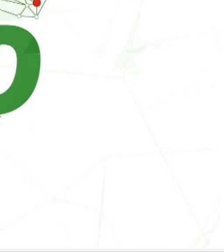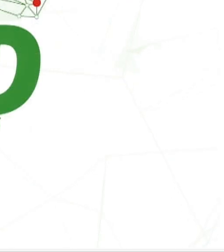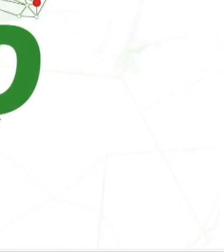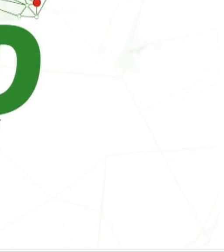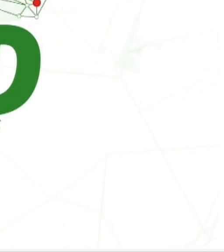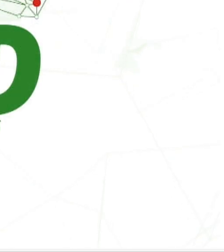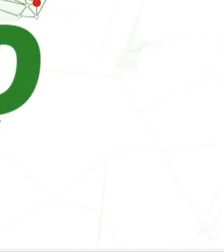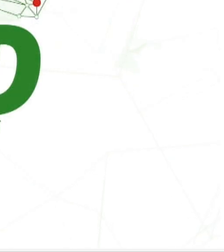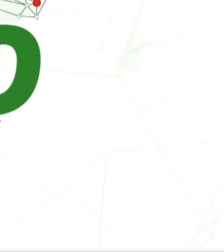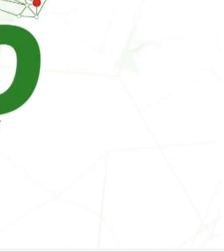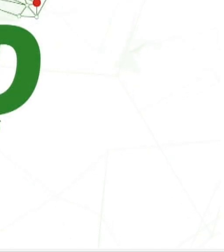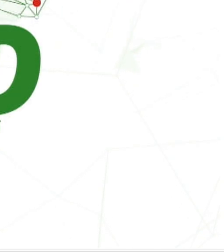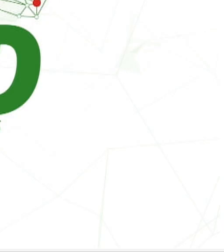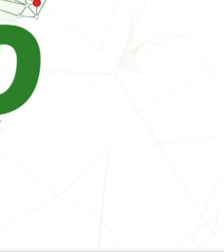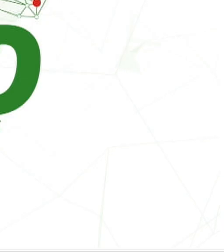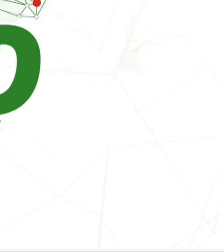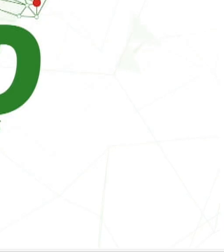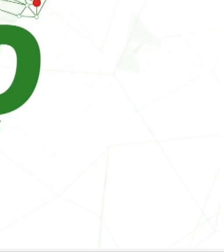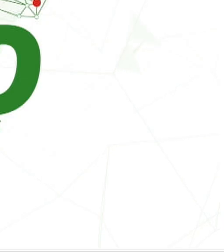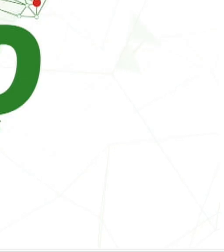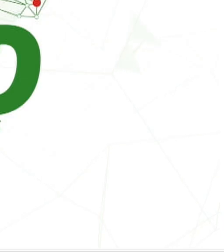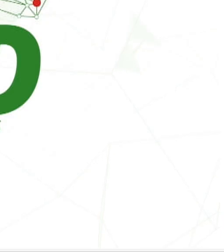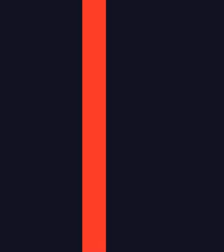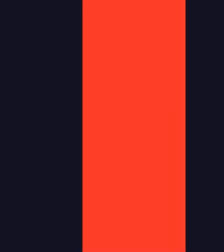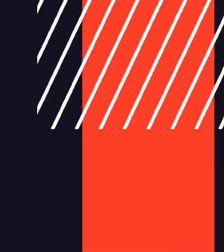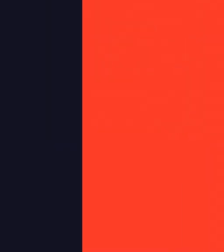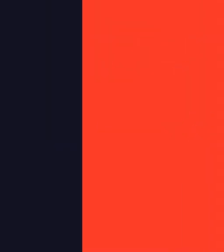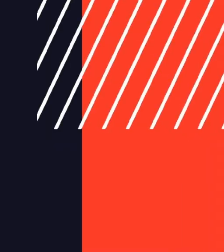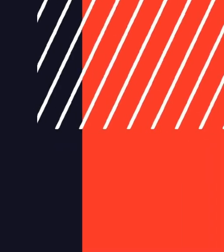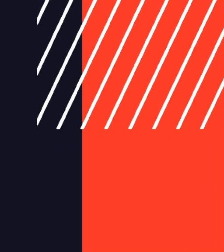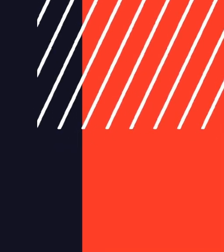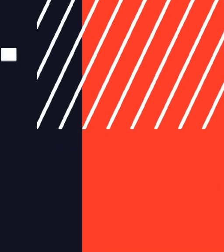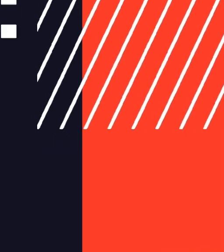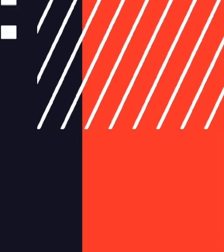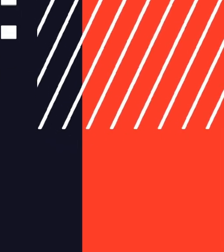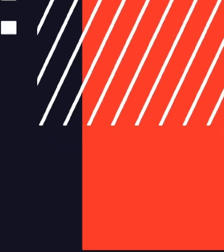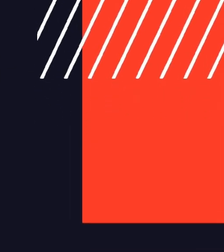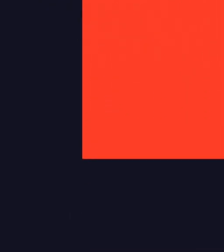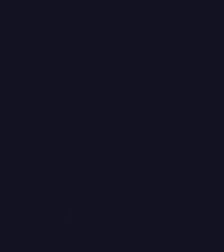Educação à distância, mudando realidades.